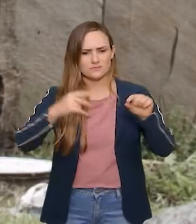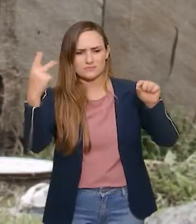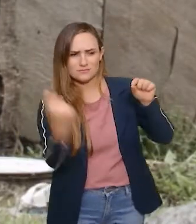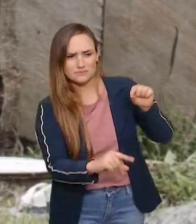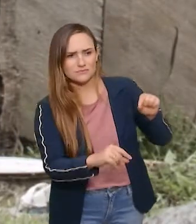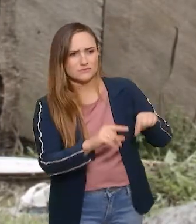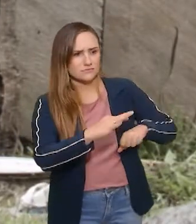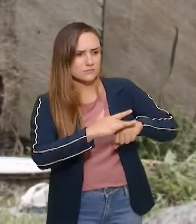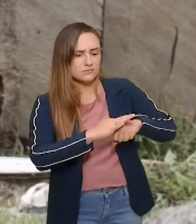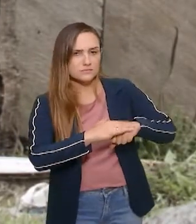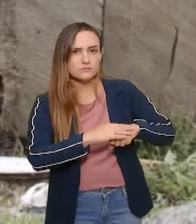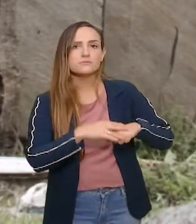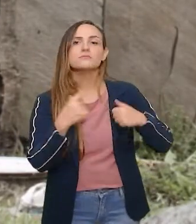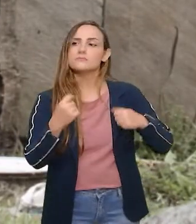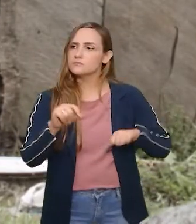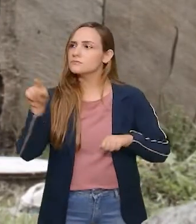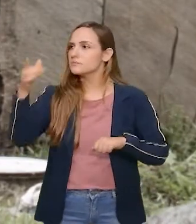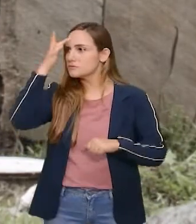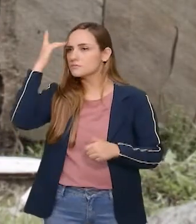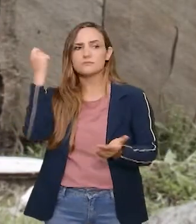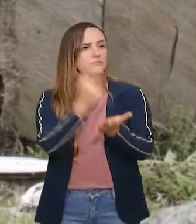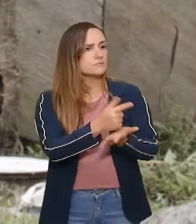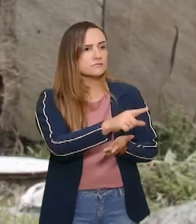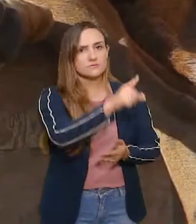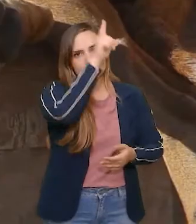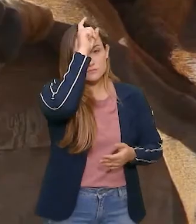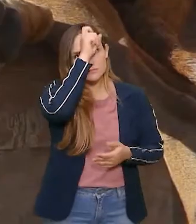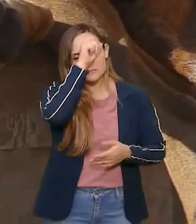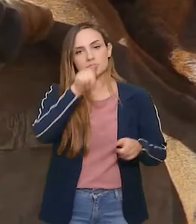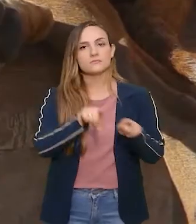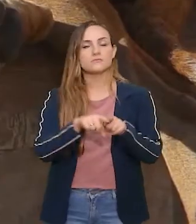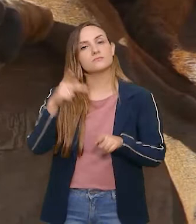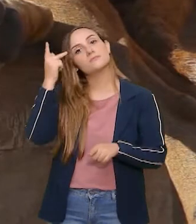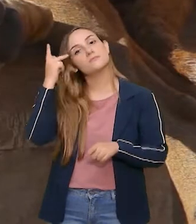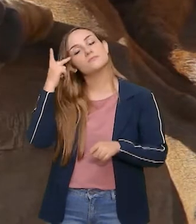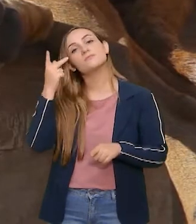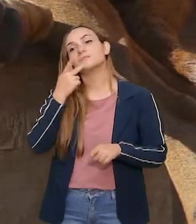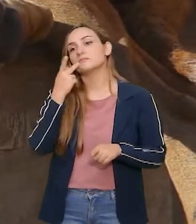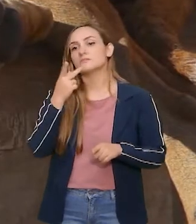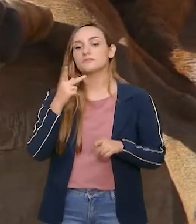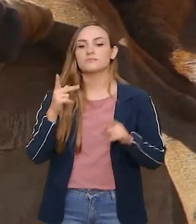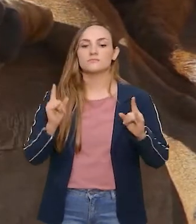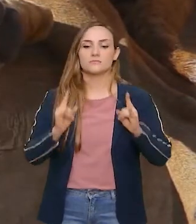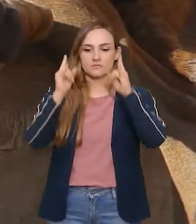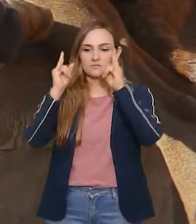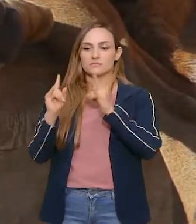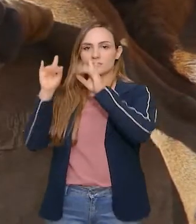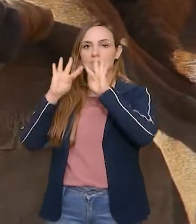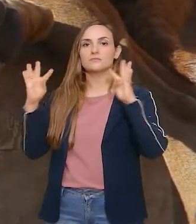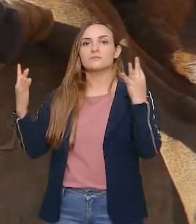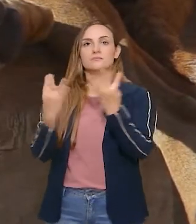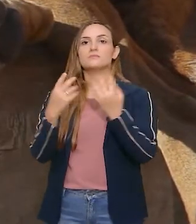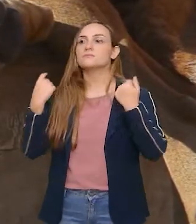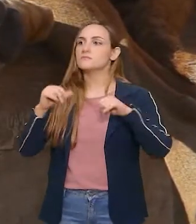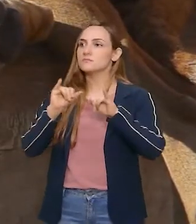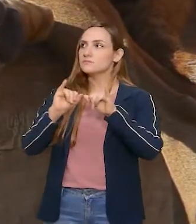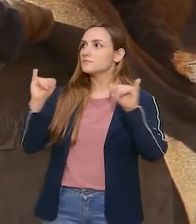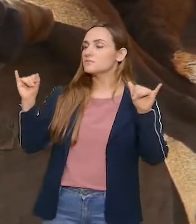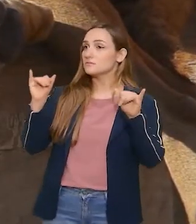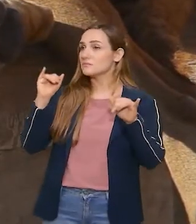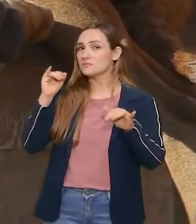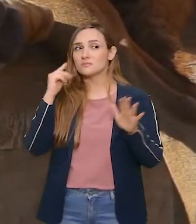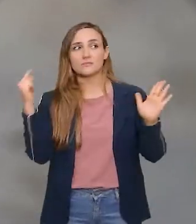agressores de animais terão de pagar pelo tratamento deles. E em São Paulo, uma lei estadual obriga os condomínios